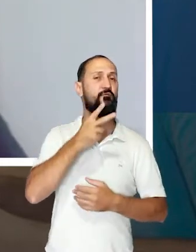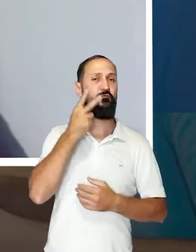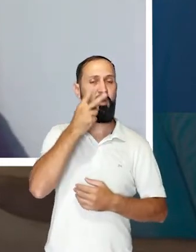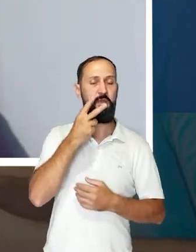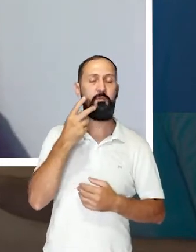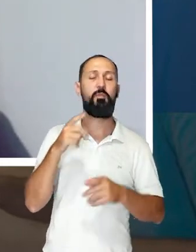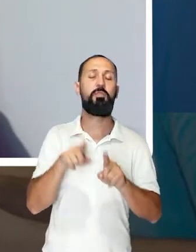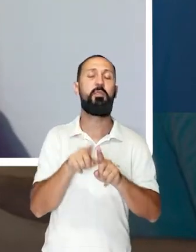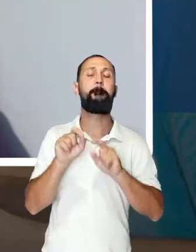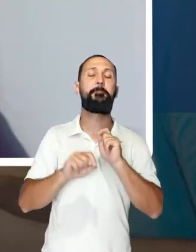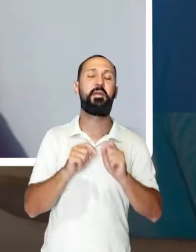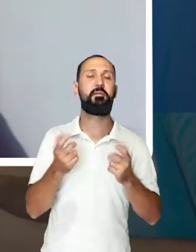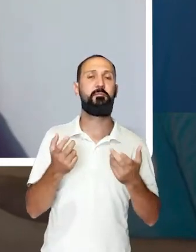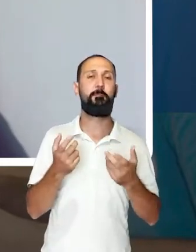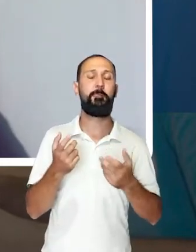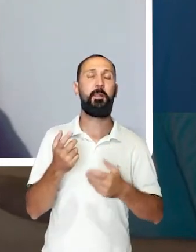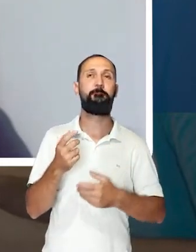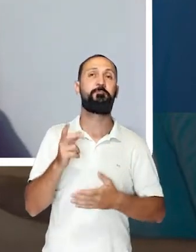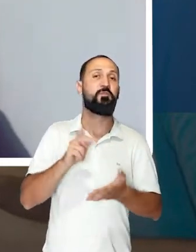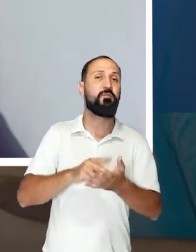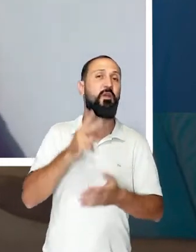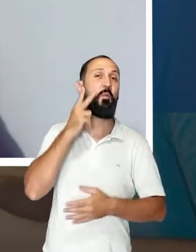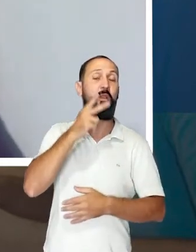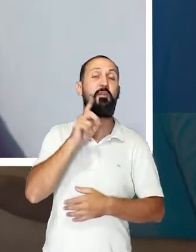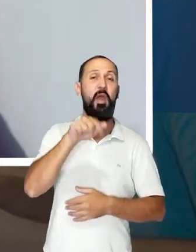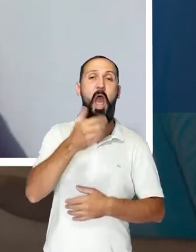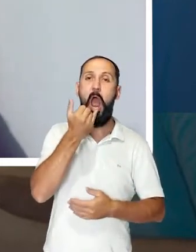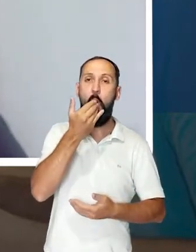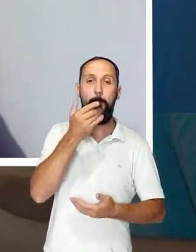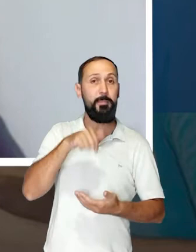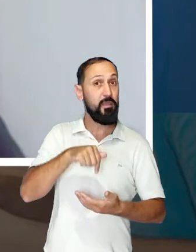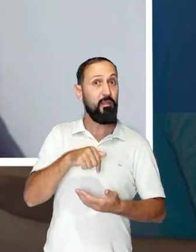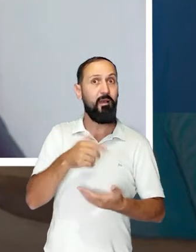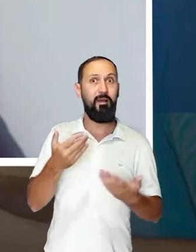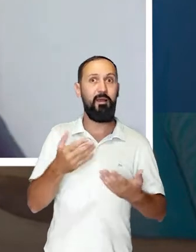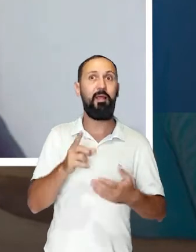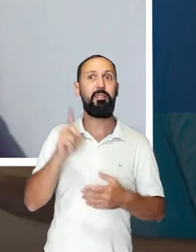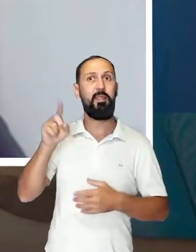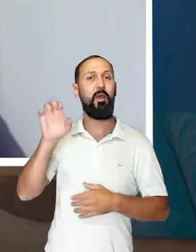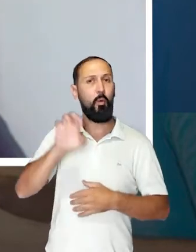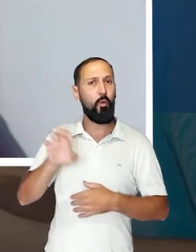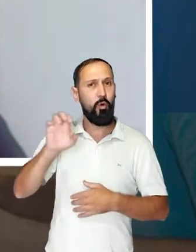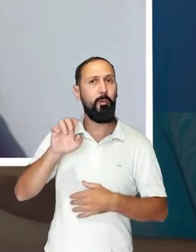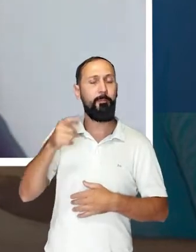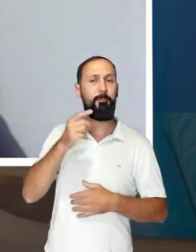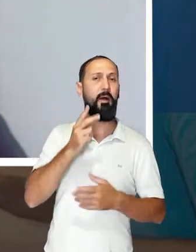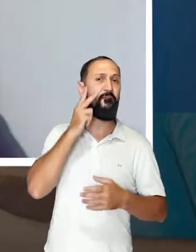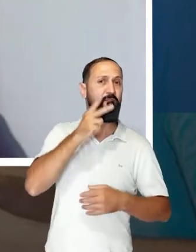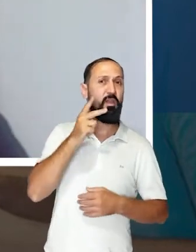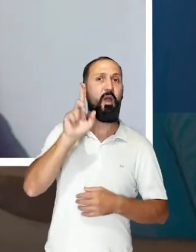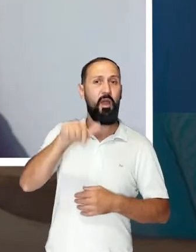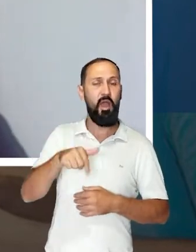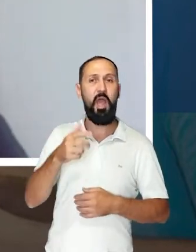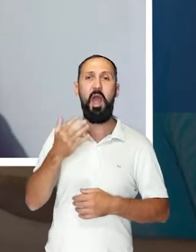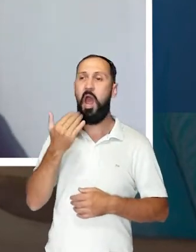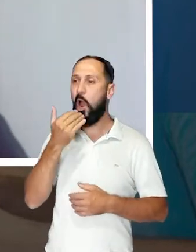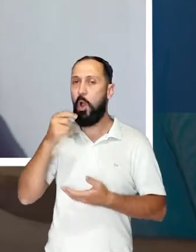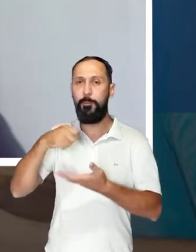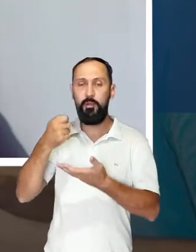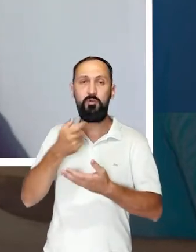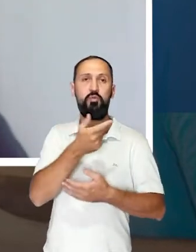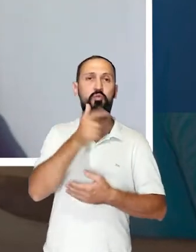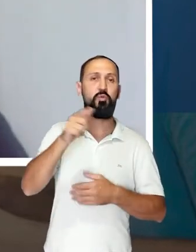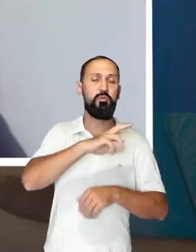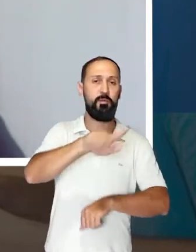né? O vinho faz parte. Na verdade, o vinho é um alimento, né? Na Europa, ele é visto como um alimento.